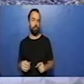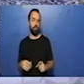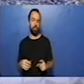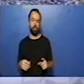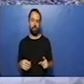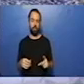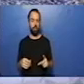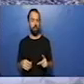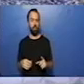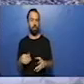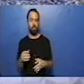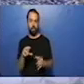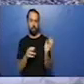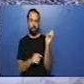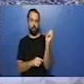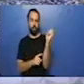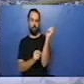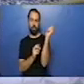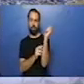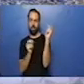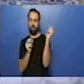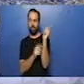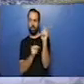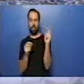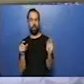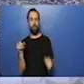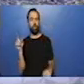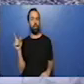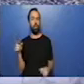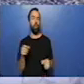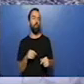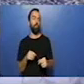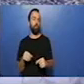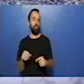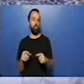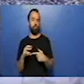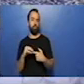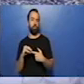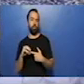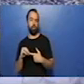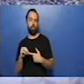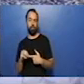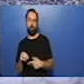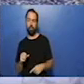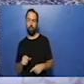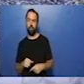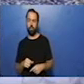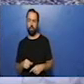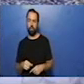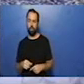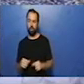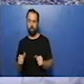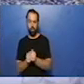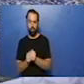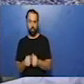porque o cupim está sempre se alimentando. O protozoário tem em abundância esse açúcar, porque o cupim está sempre se alimentando.